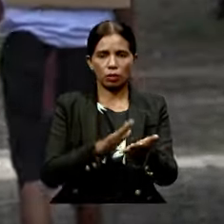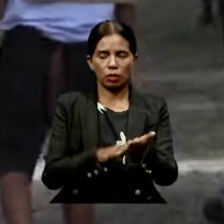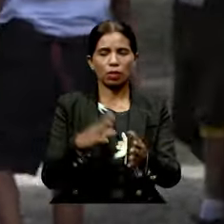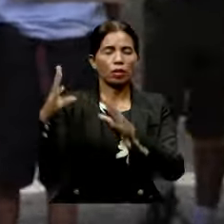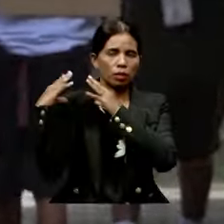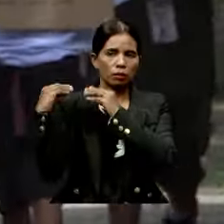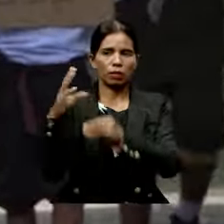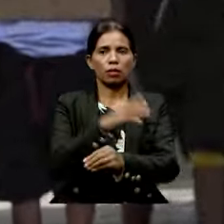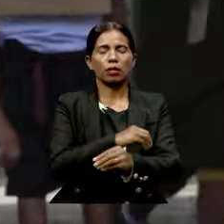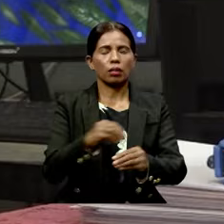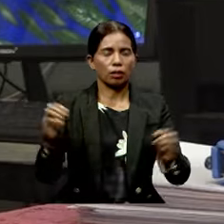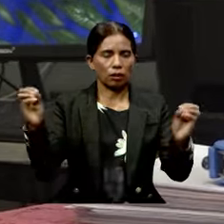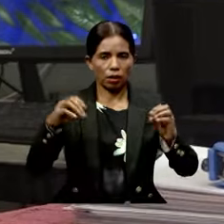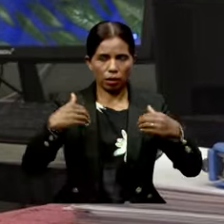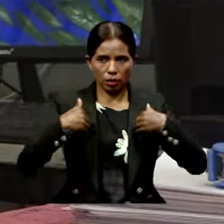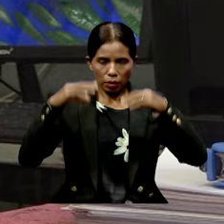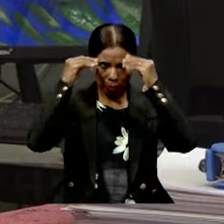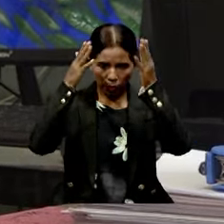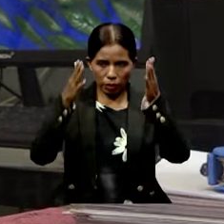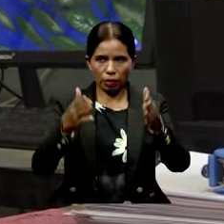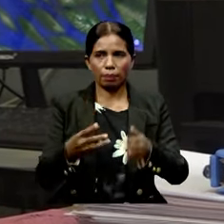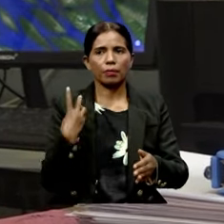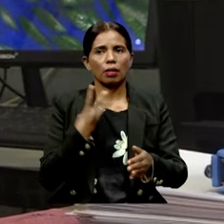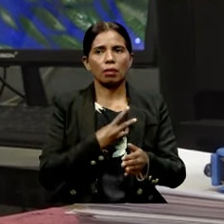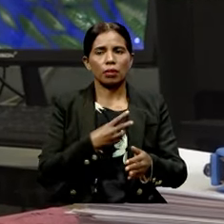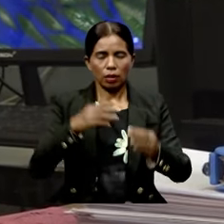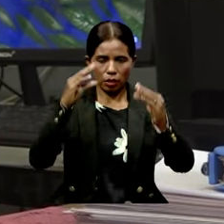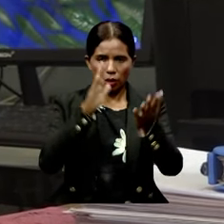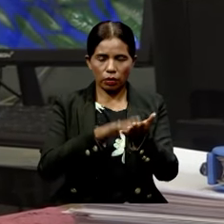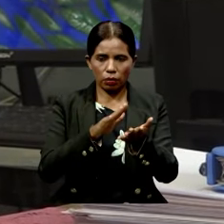Esperança da Pátria menos professor a minha escola né a